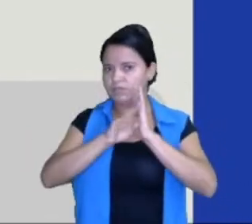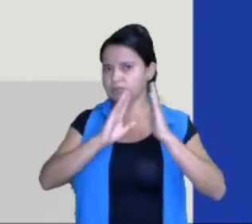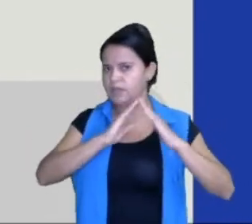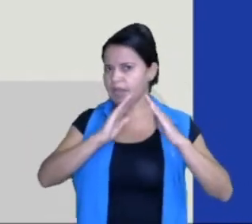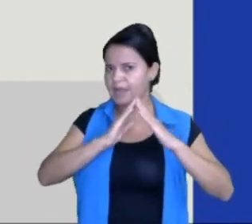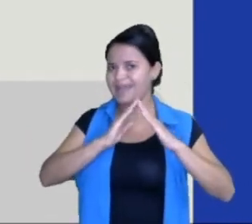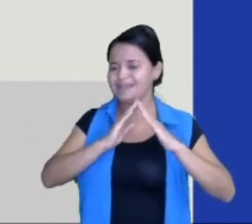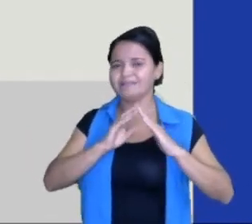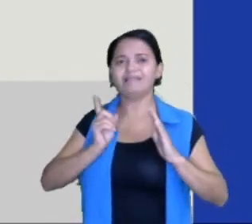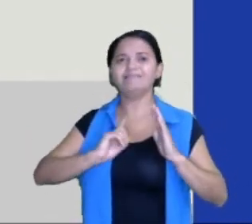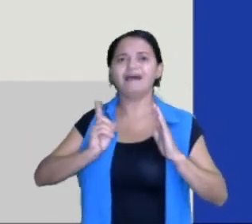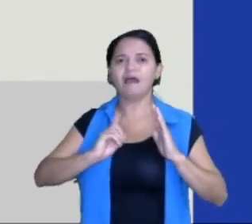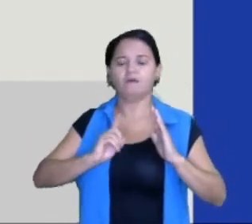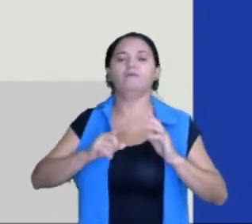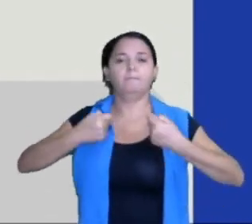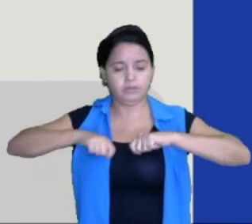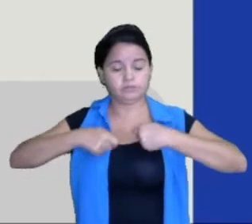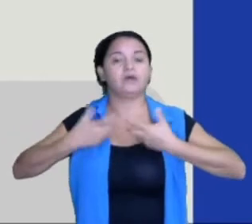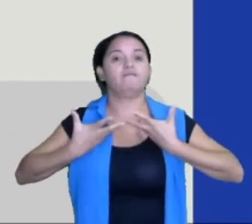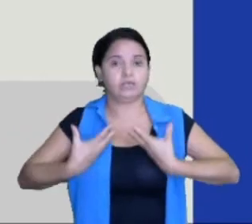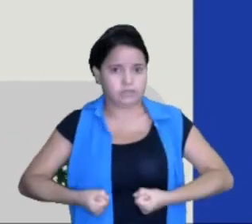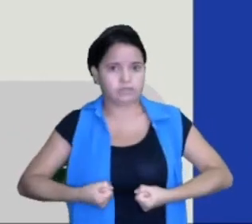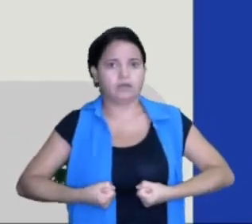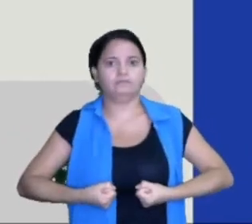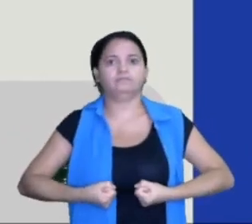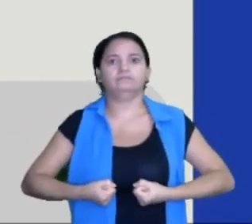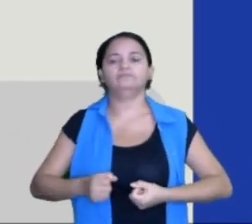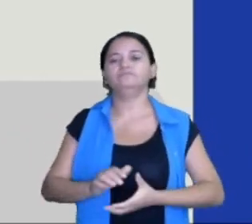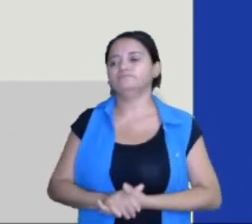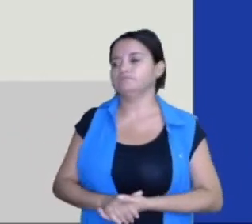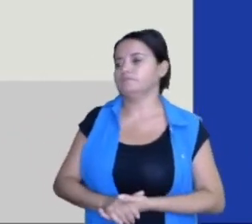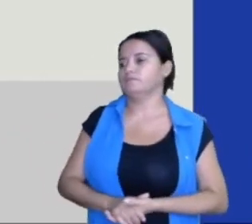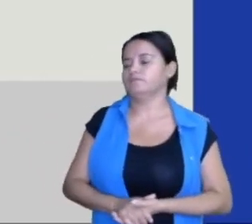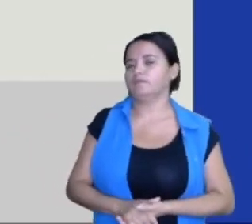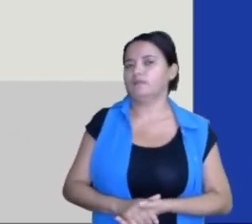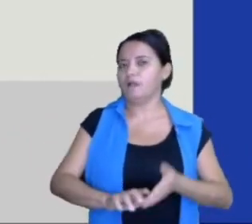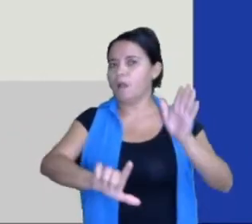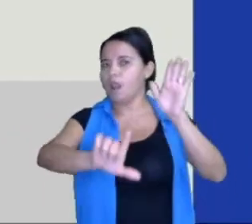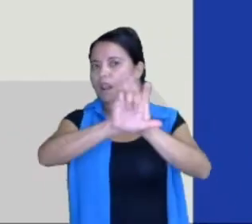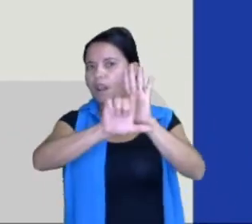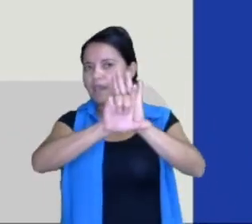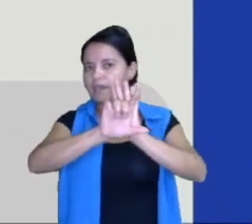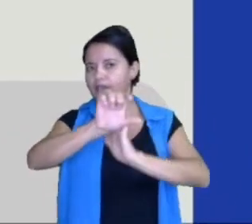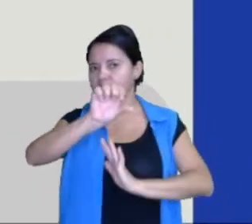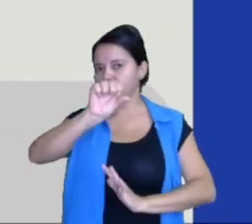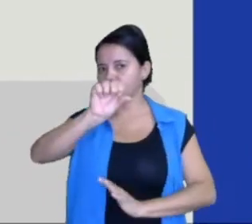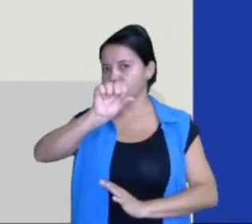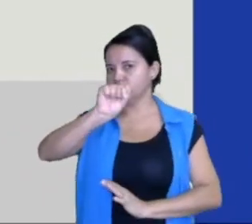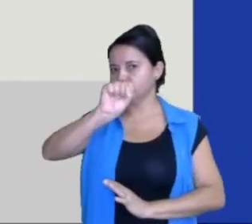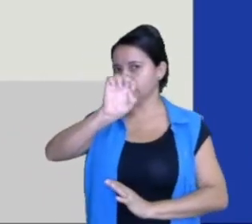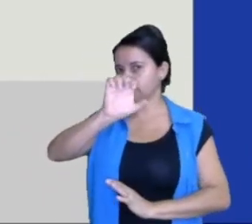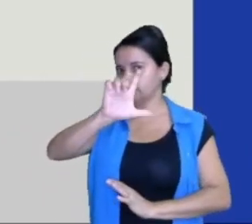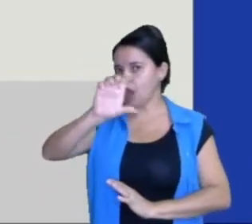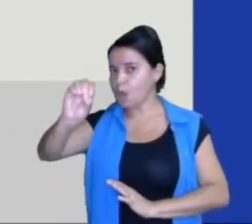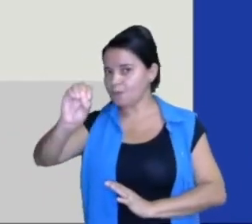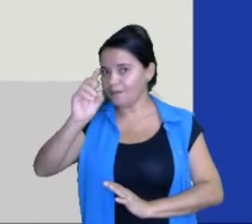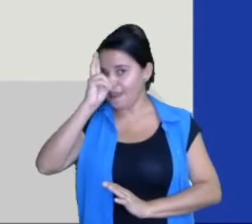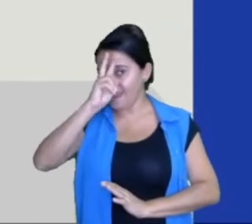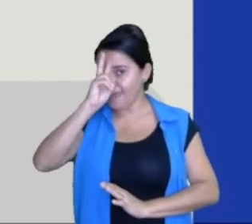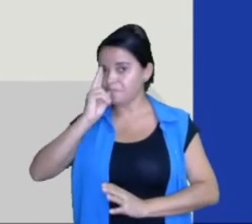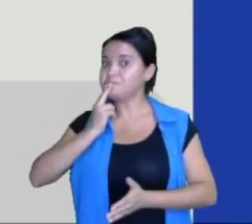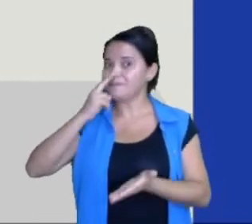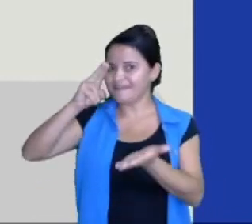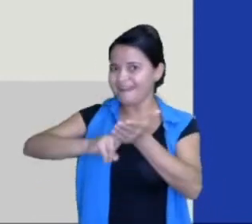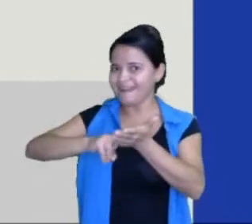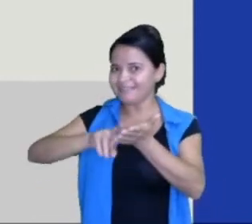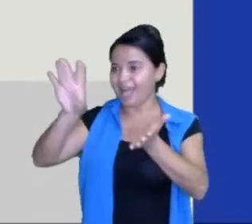negar. Ele teria que aceitar, tá? Lei do selo, quem lembra? Tenta aí em casa aí,